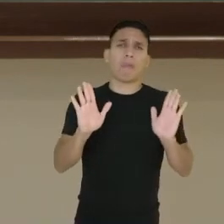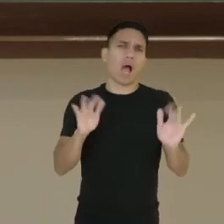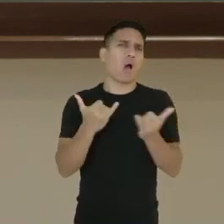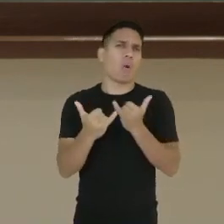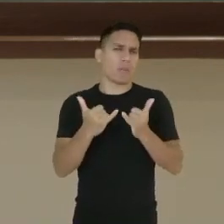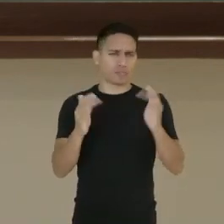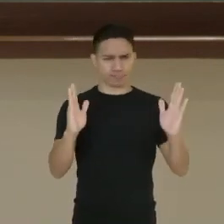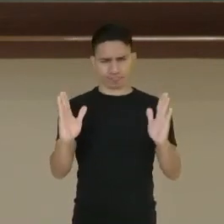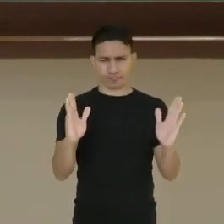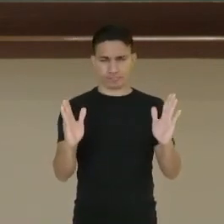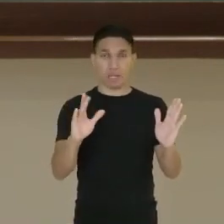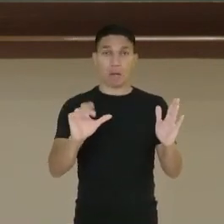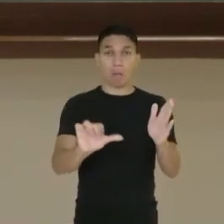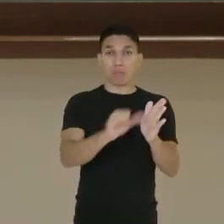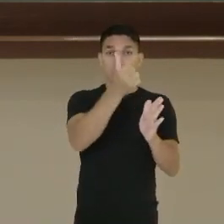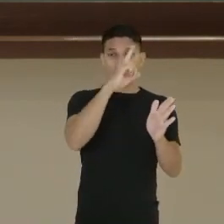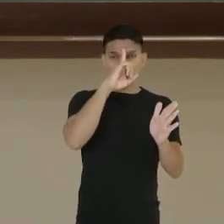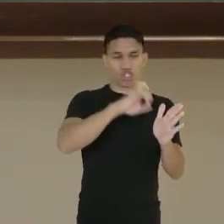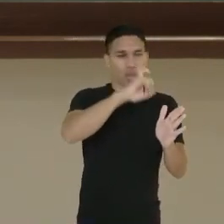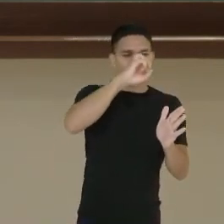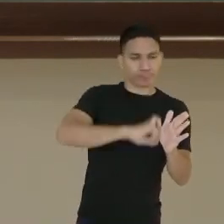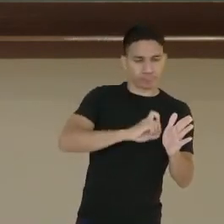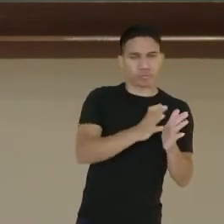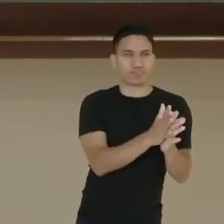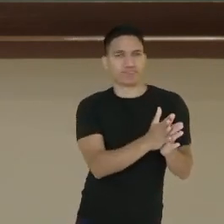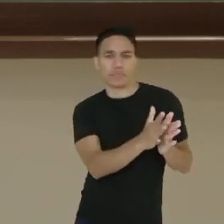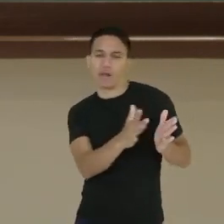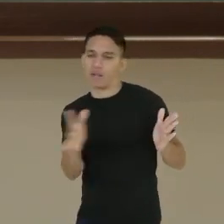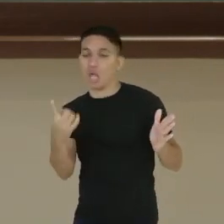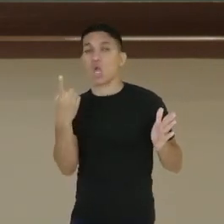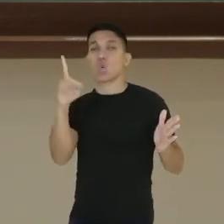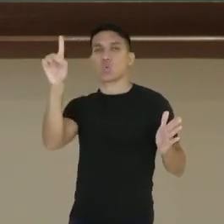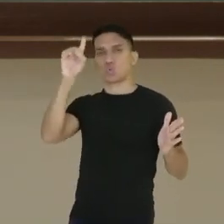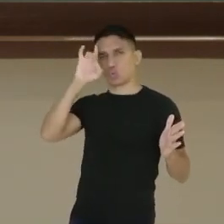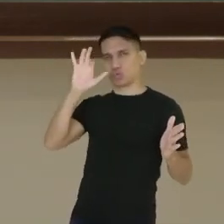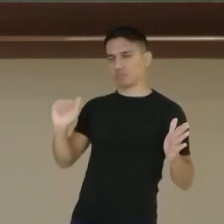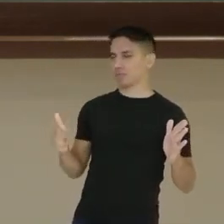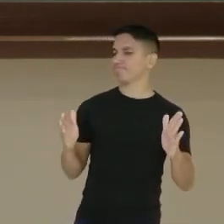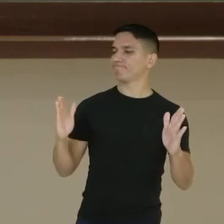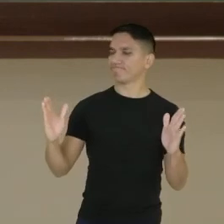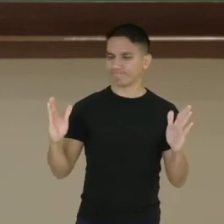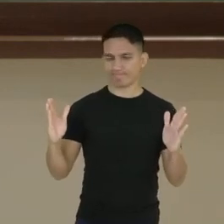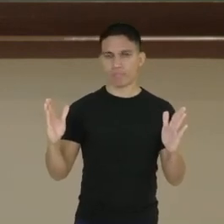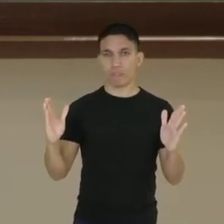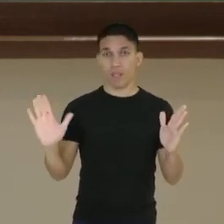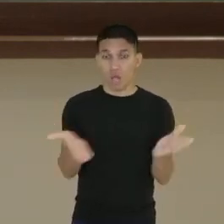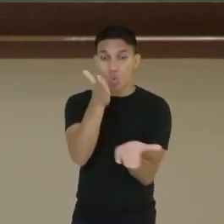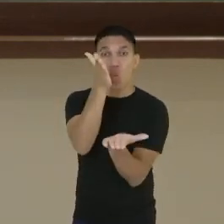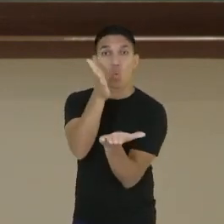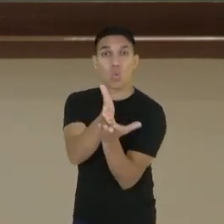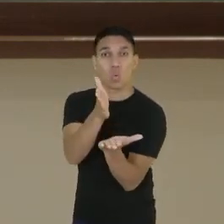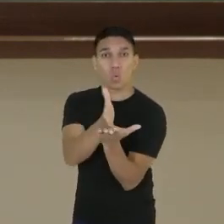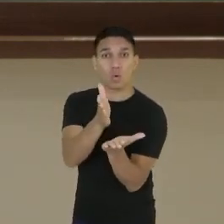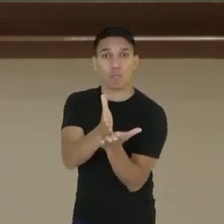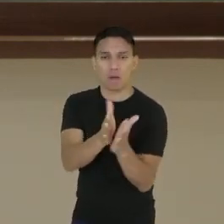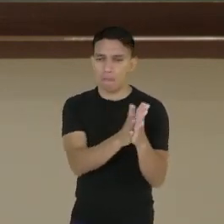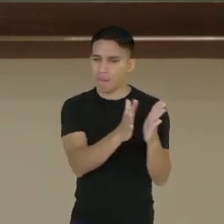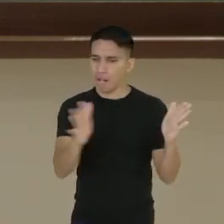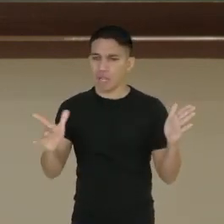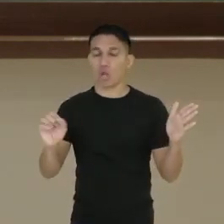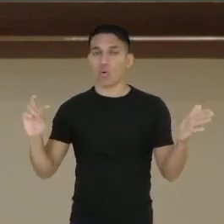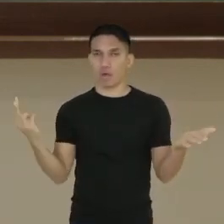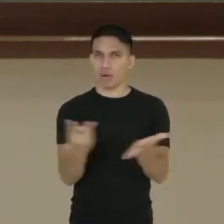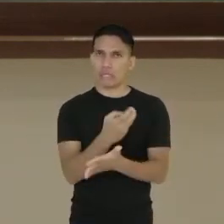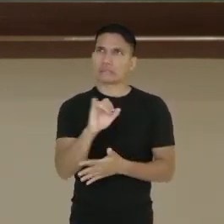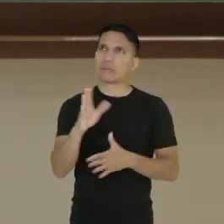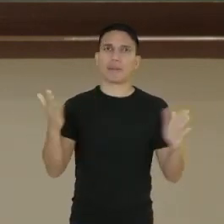forma. Tem o primeiro dia da menstruação e o último dia. Na metade desse ciclo, então se é um